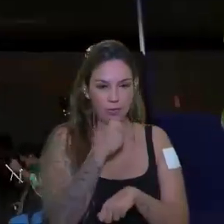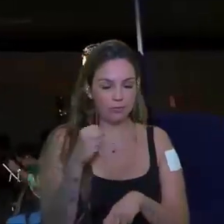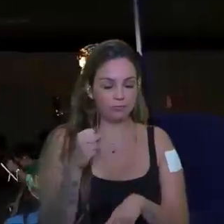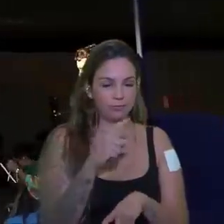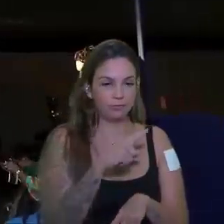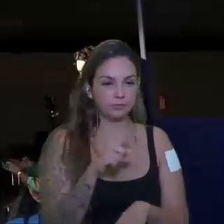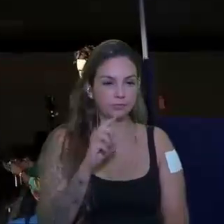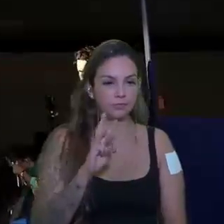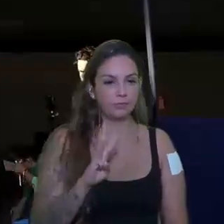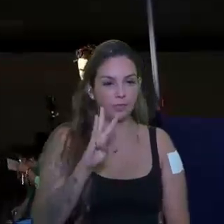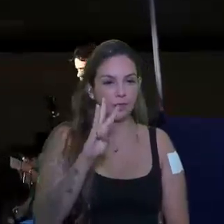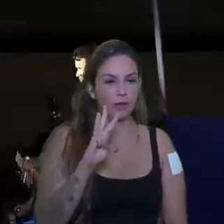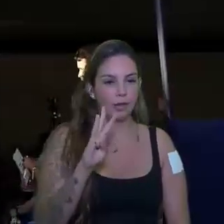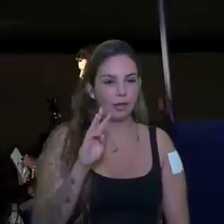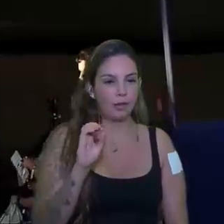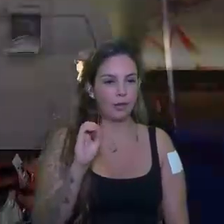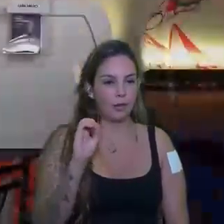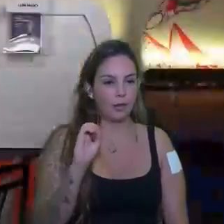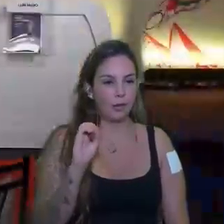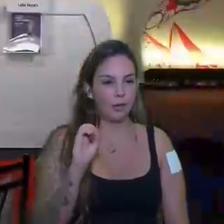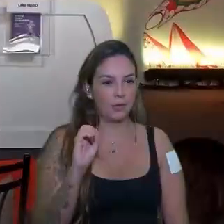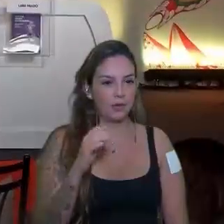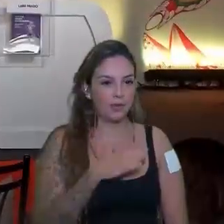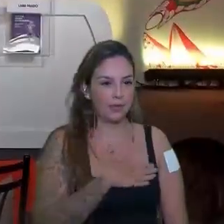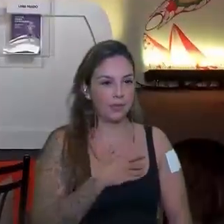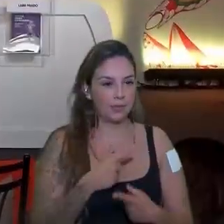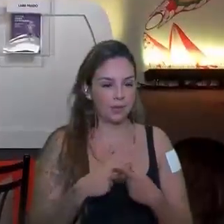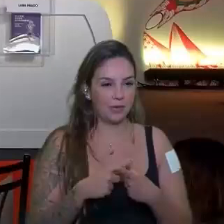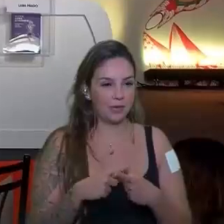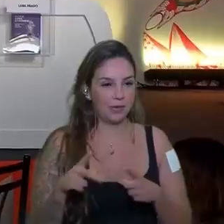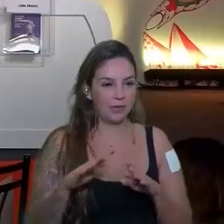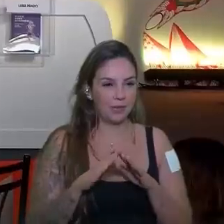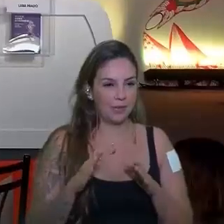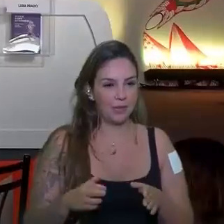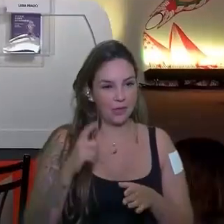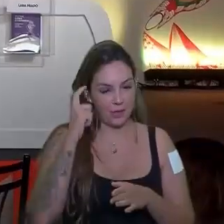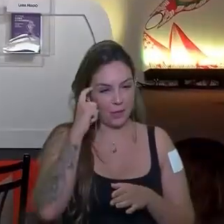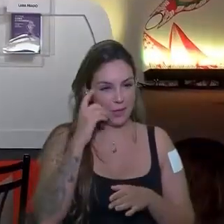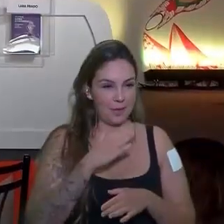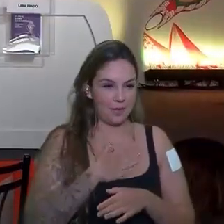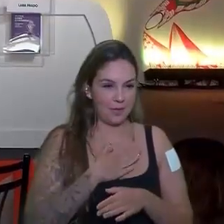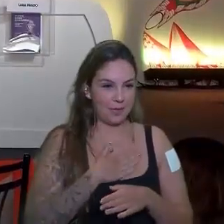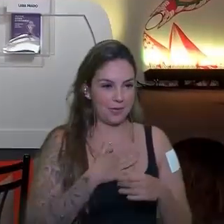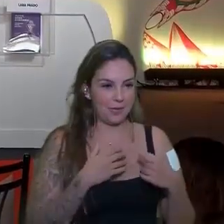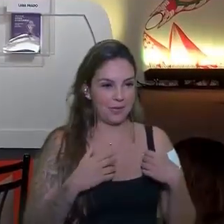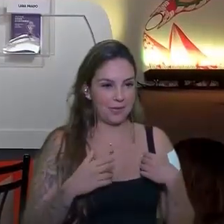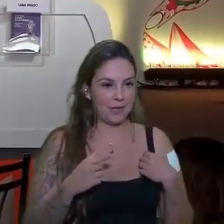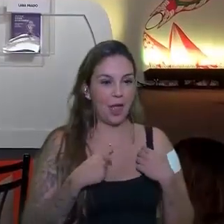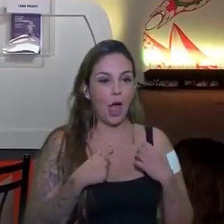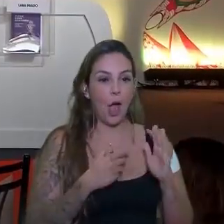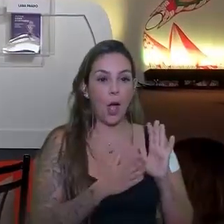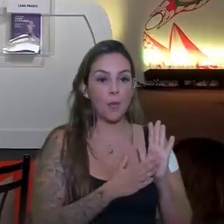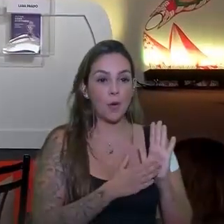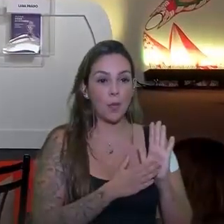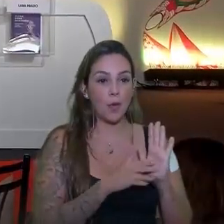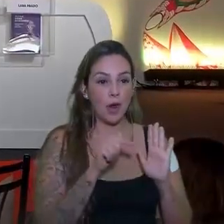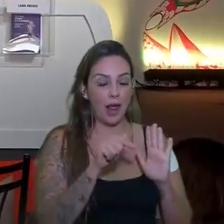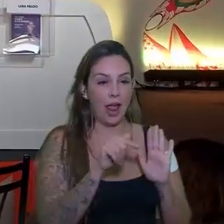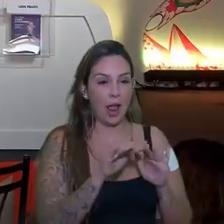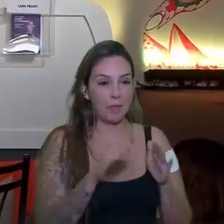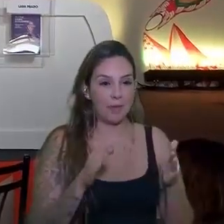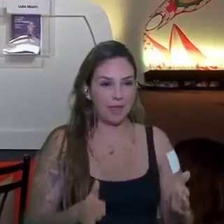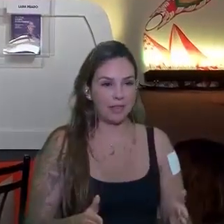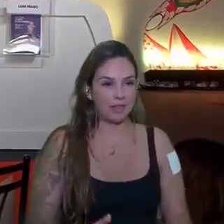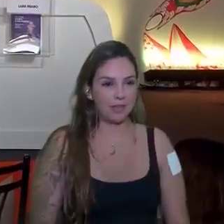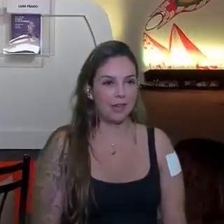da plateia e, ao fundo, o palco onde ocorre toda a roda de conversa. O palco possui uma longa mesa branca. Os convidados se assentam de trás